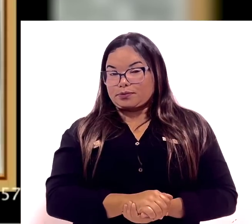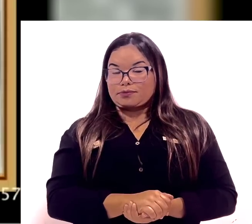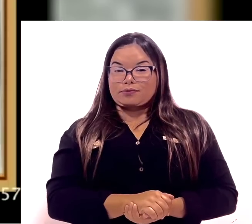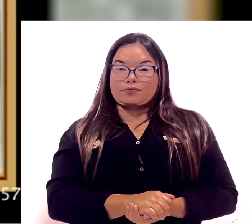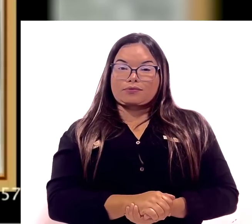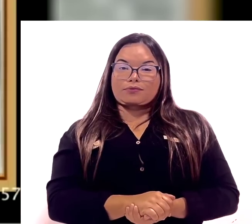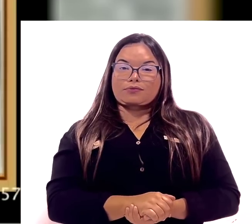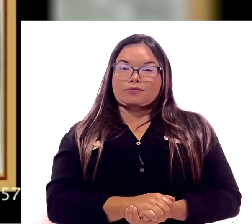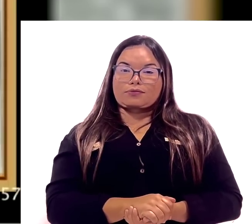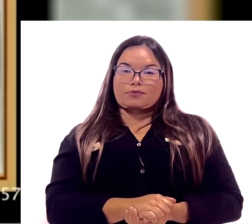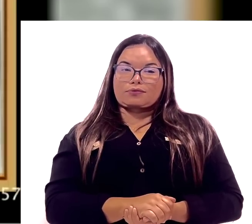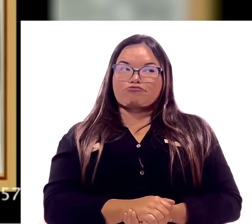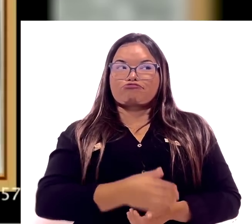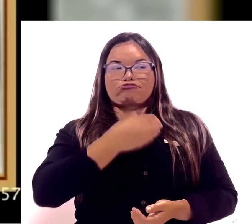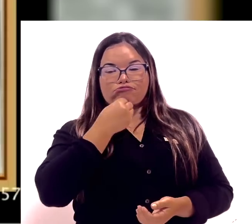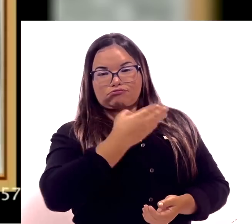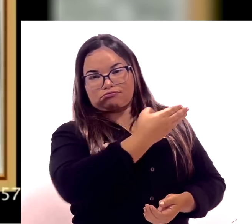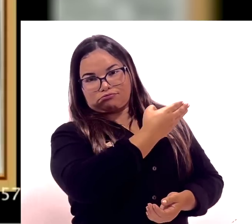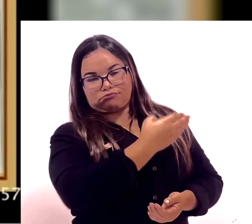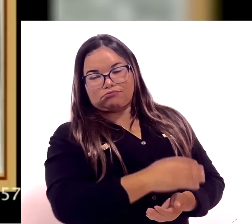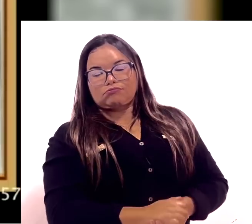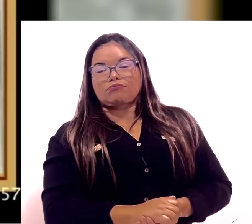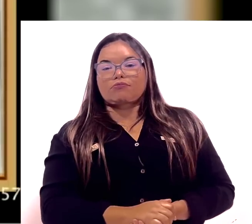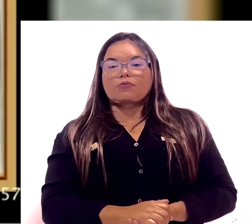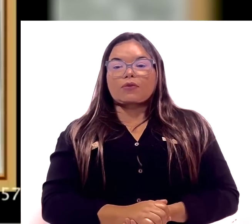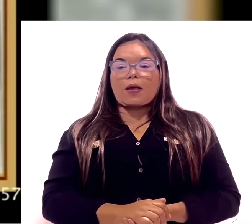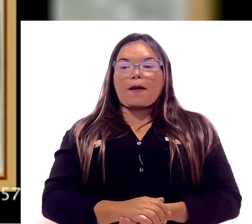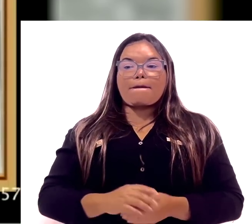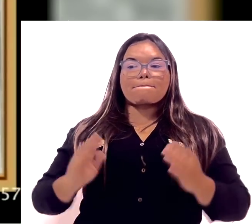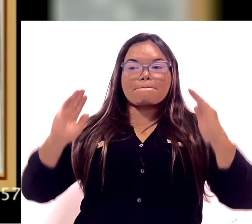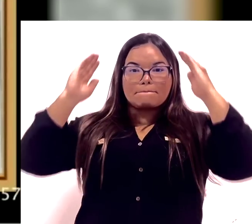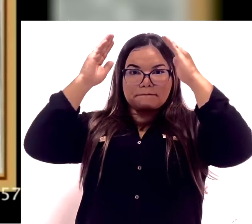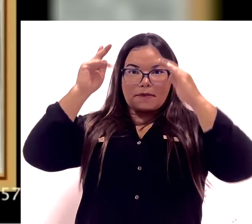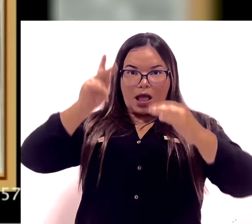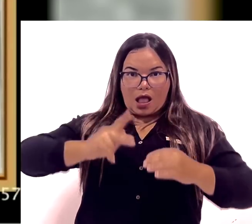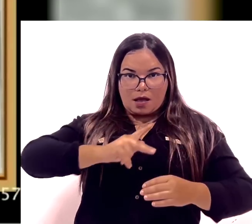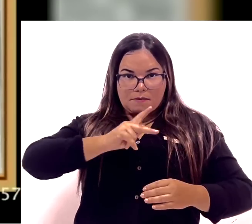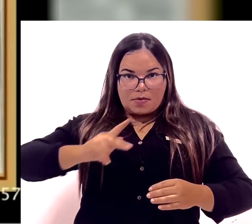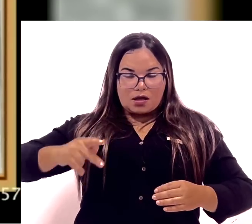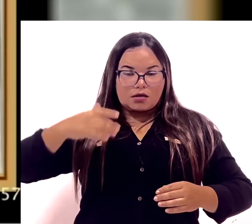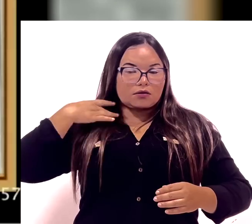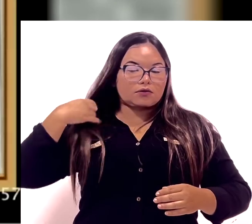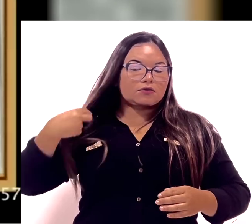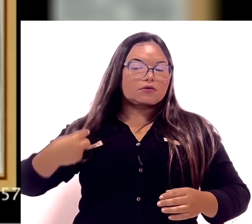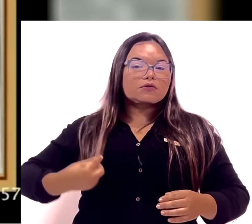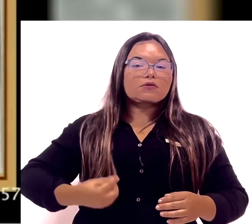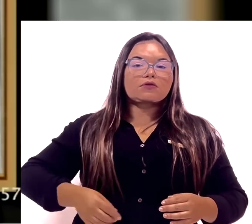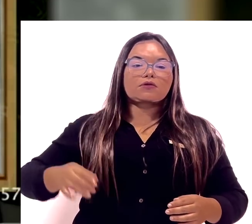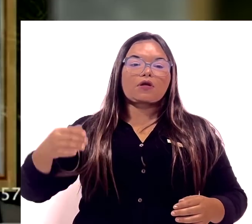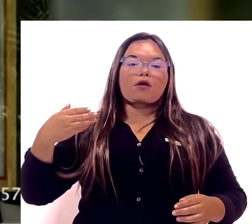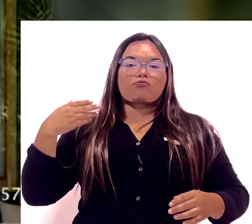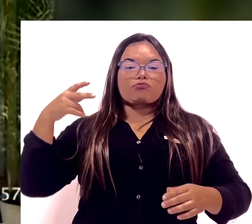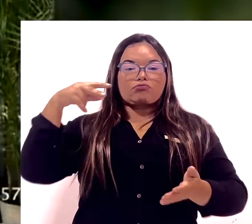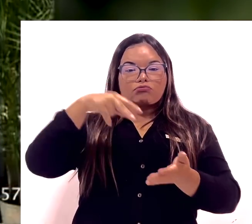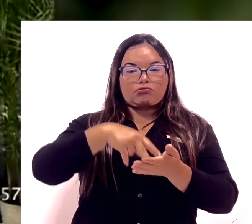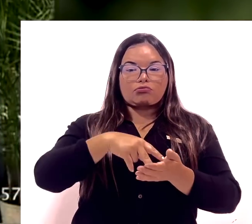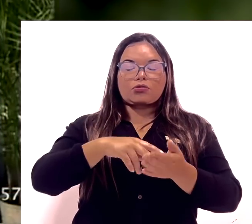Disse Gorbachev, quando o Papa falou nas Nações Unidas, na celebração dos 50